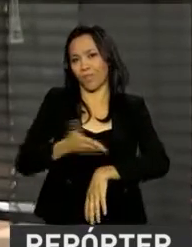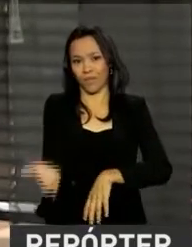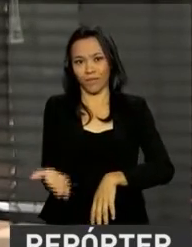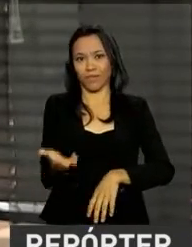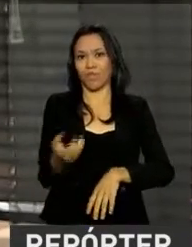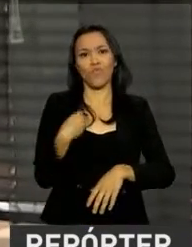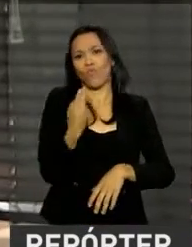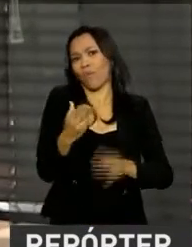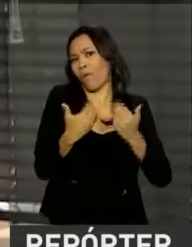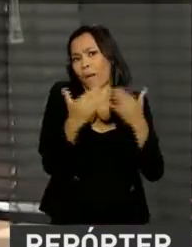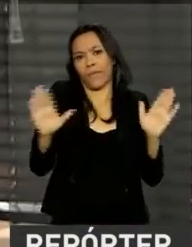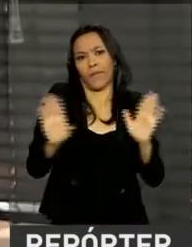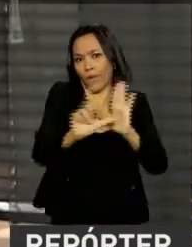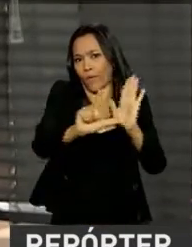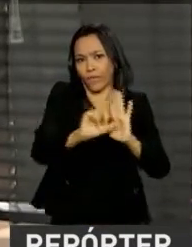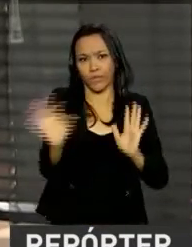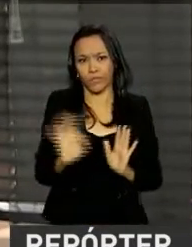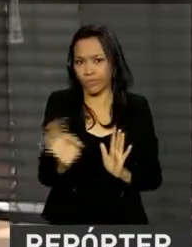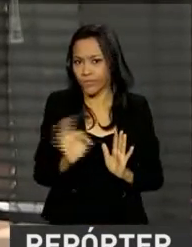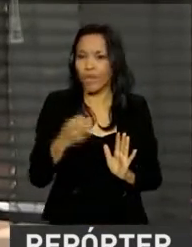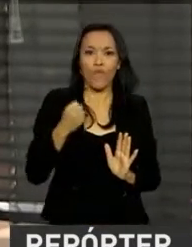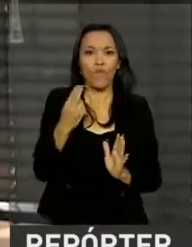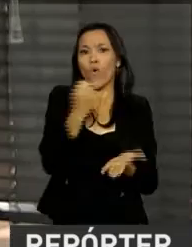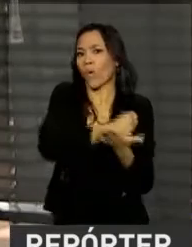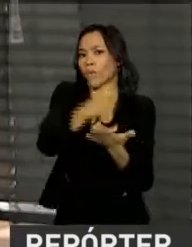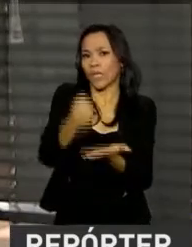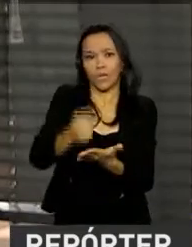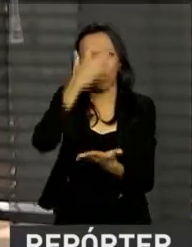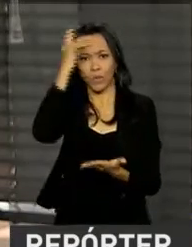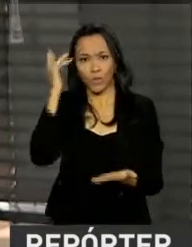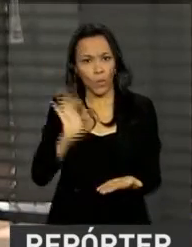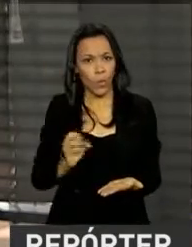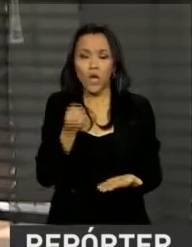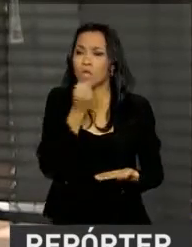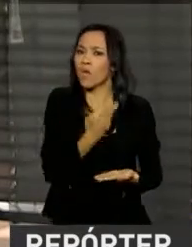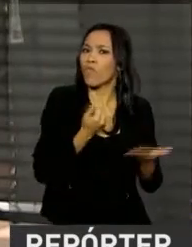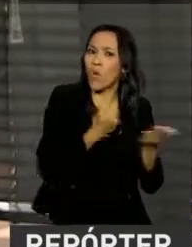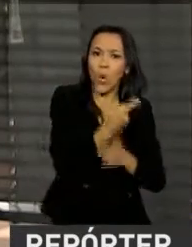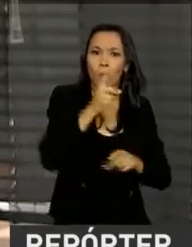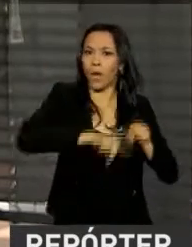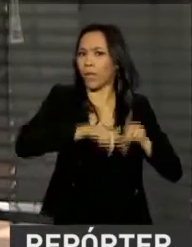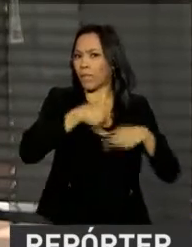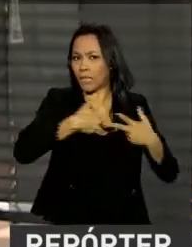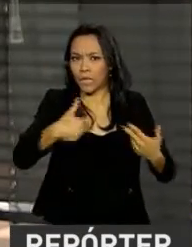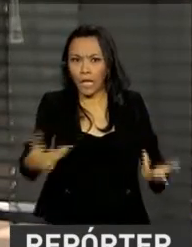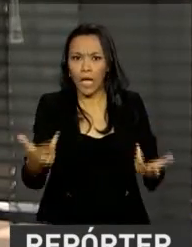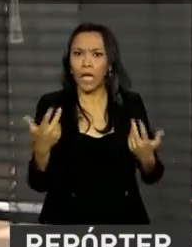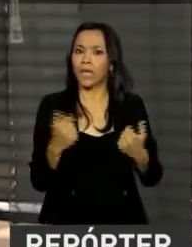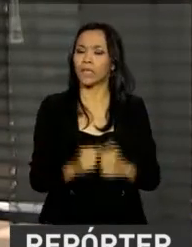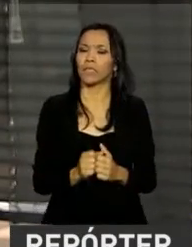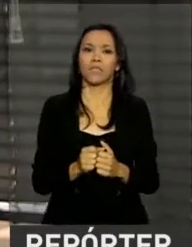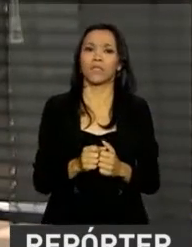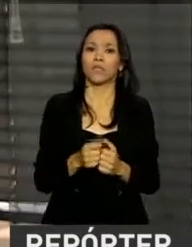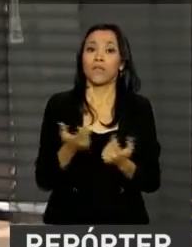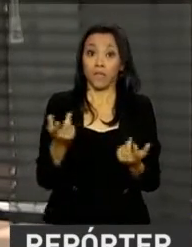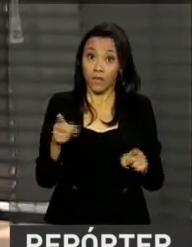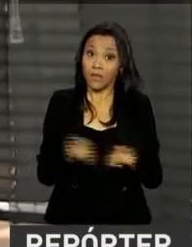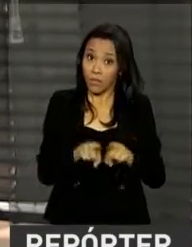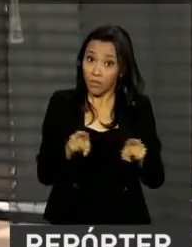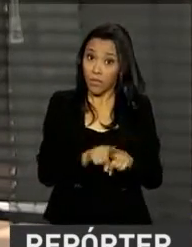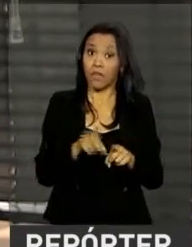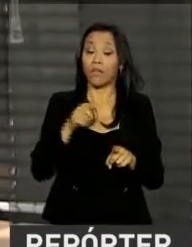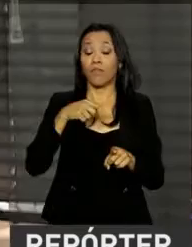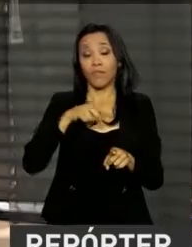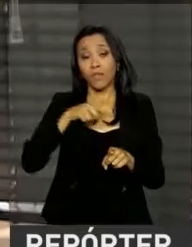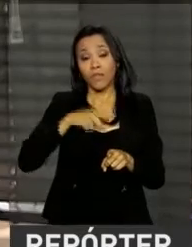vou abrir a loja que significa não vou contratar pessoas não vou comprar mercadoria por exemplo do meu fornecedor que também vai ter